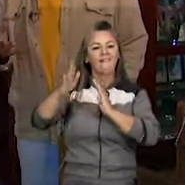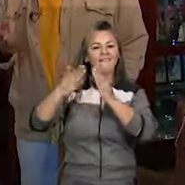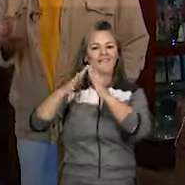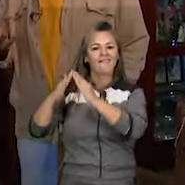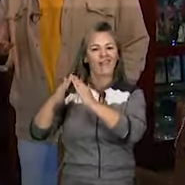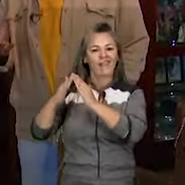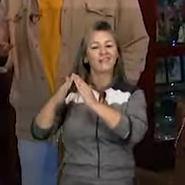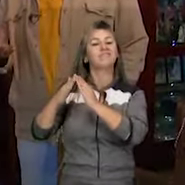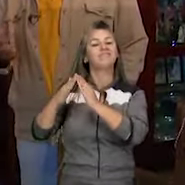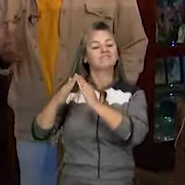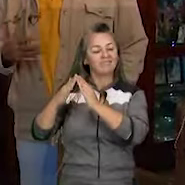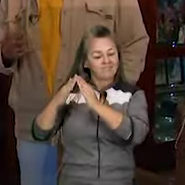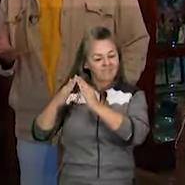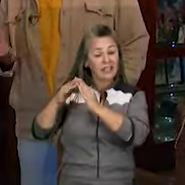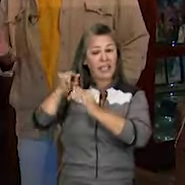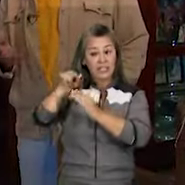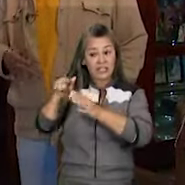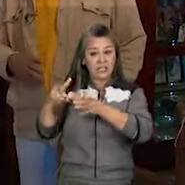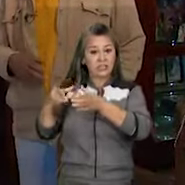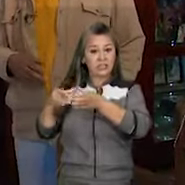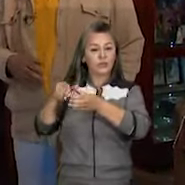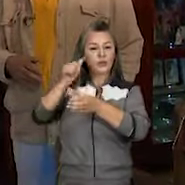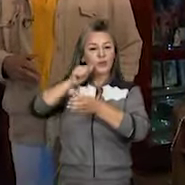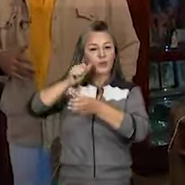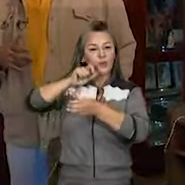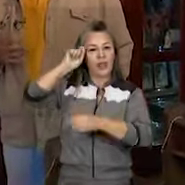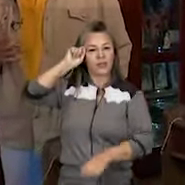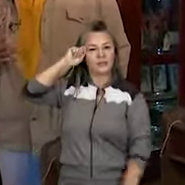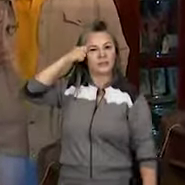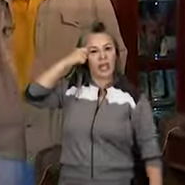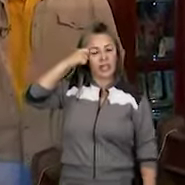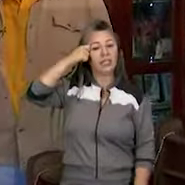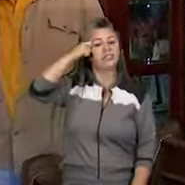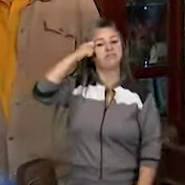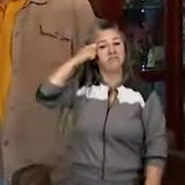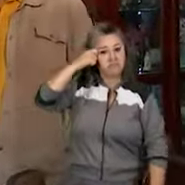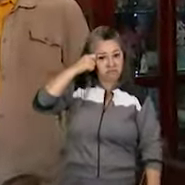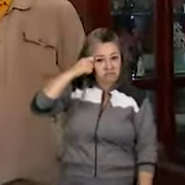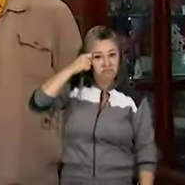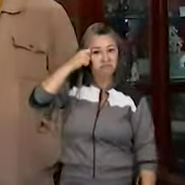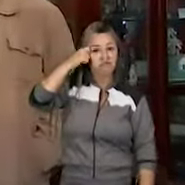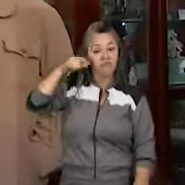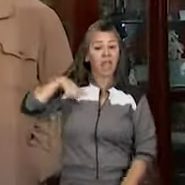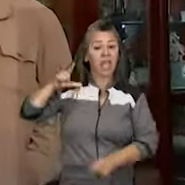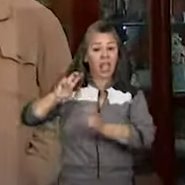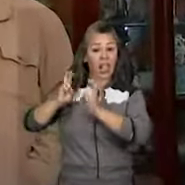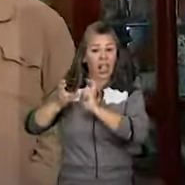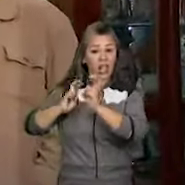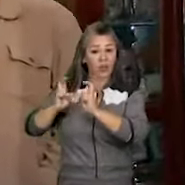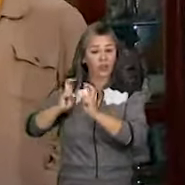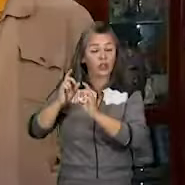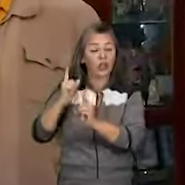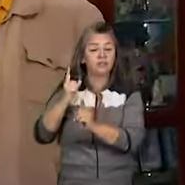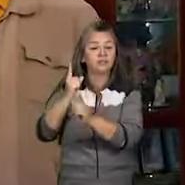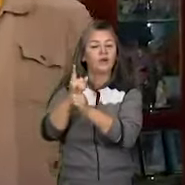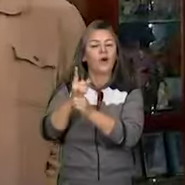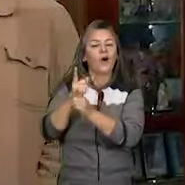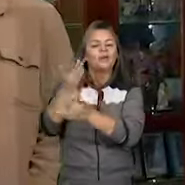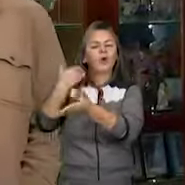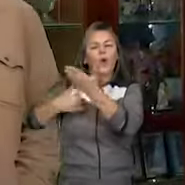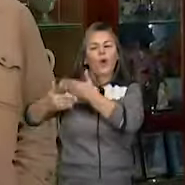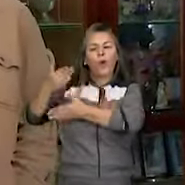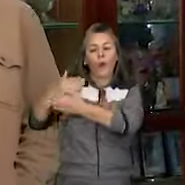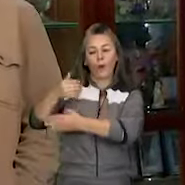que esse grupo vem se reunindo desde 1910, elas passaram a se reunir quando